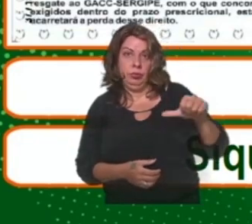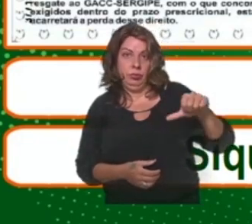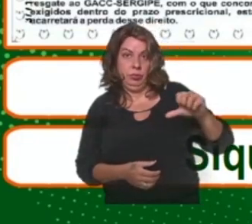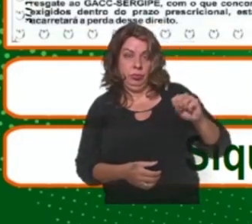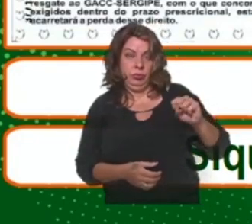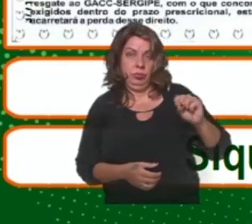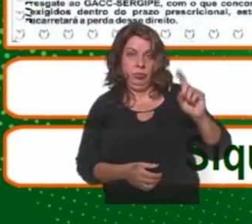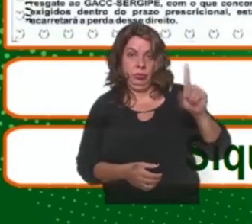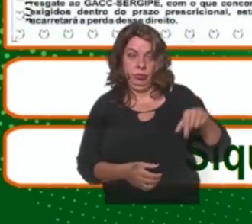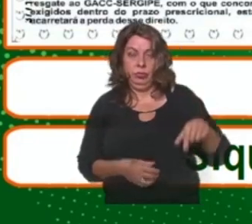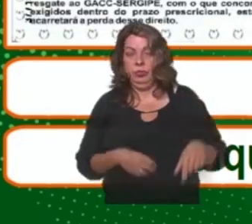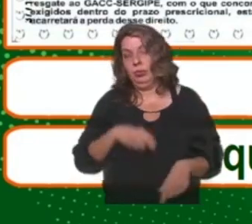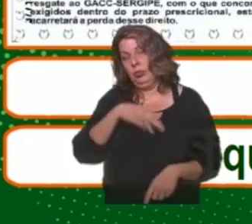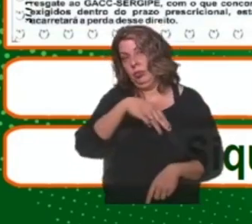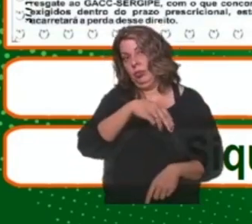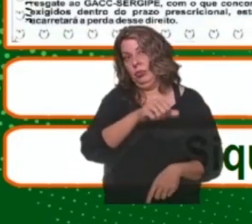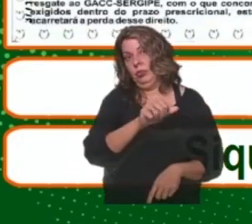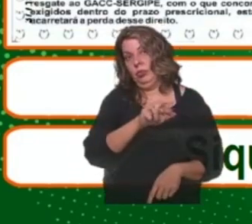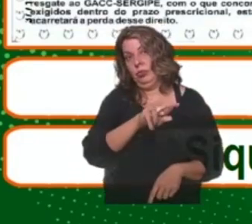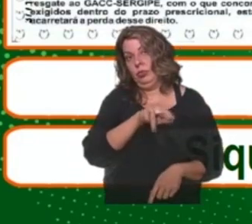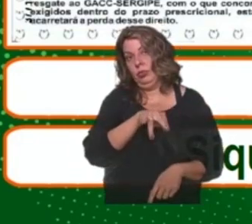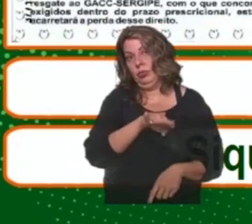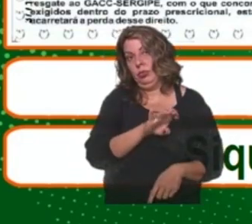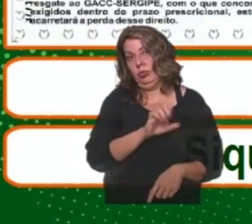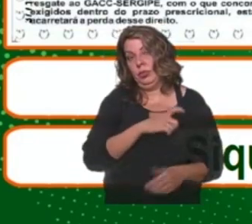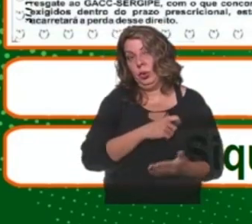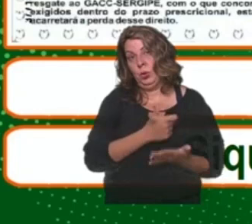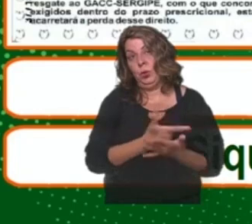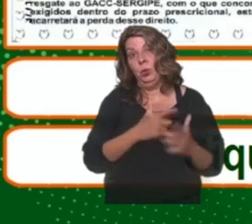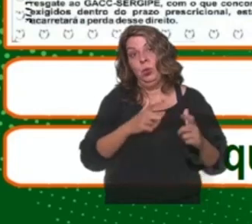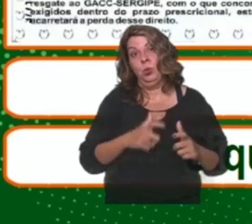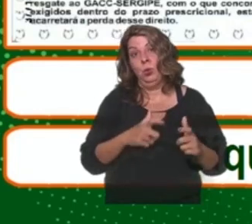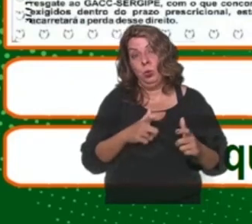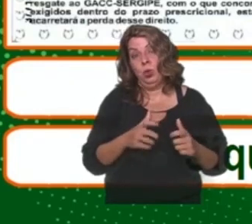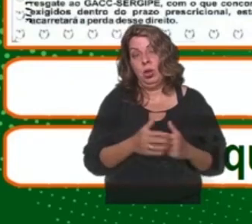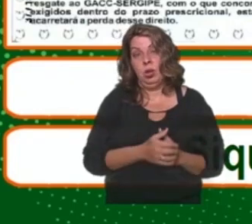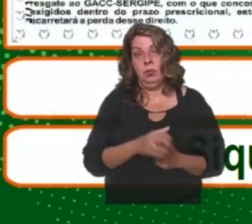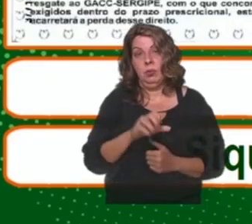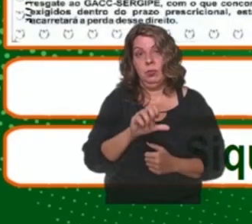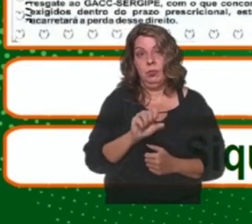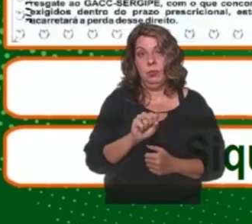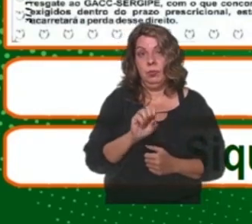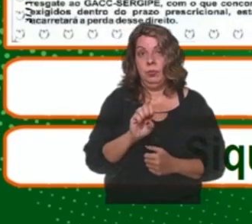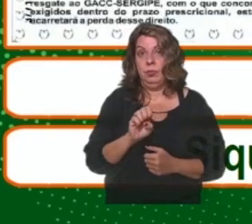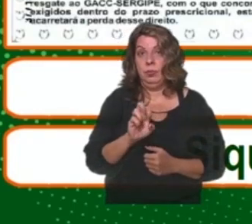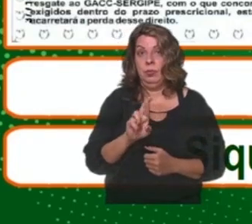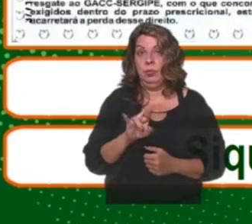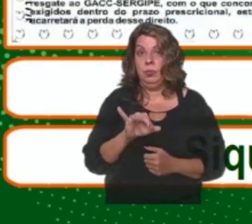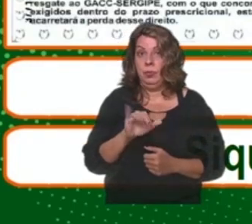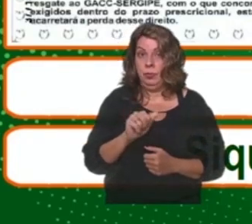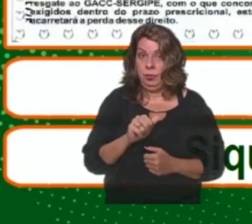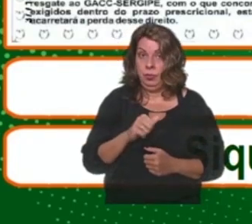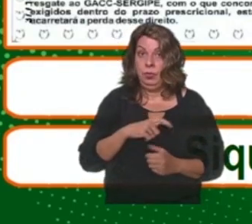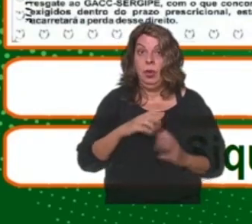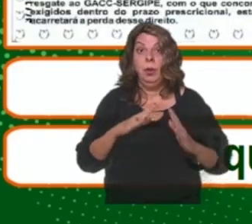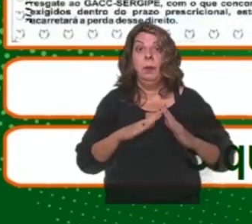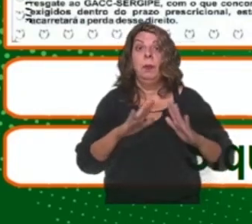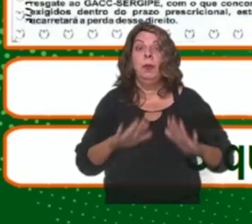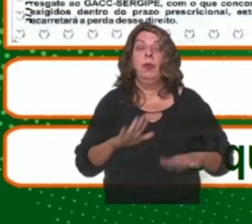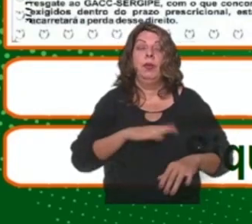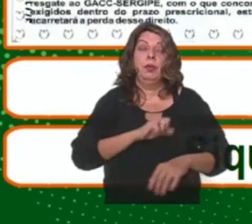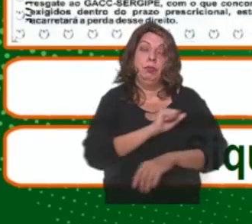570698, Mariane Camille Lobão, adquiriu na Banca da Sereia. Ela mora na Barra dos Coqueiros, mas a regional contemplada